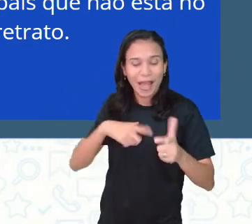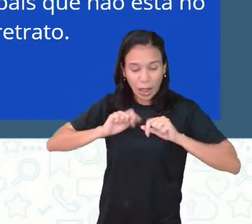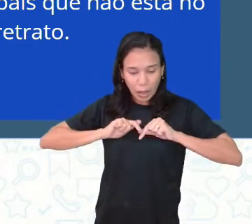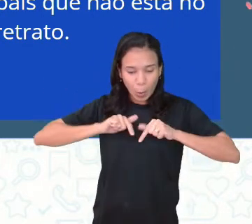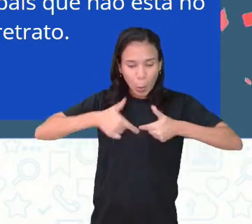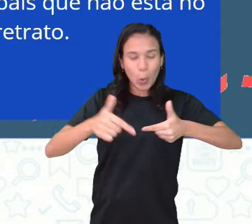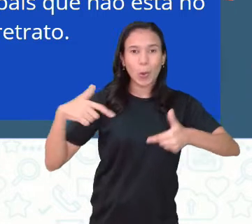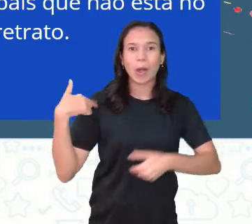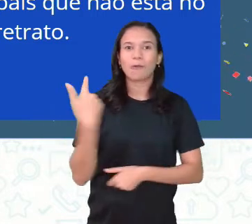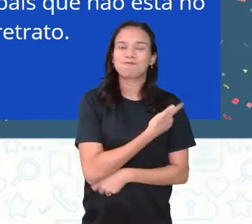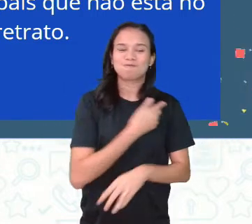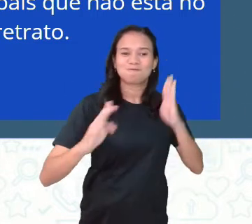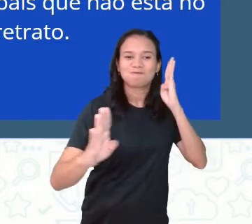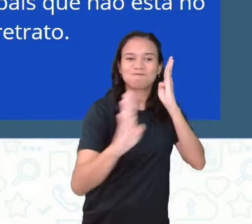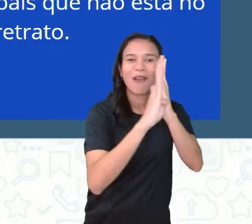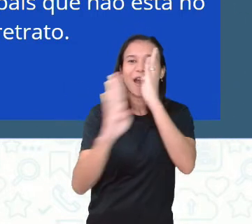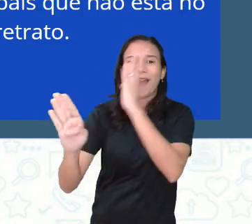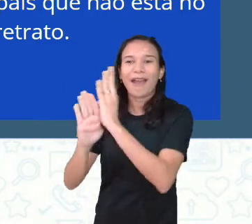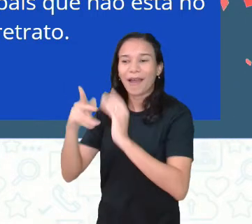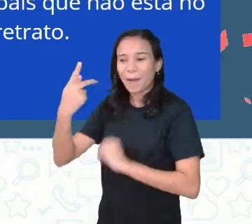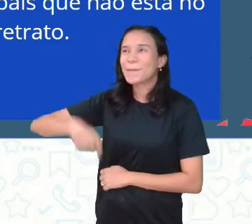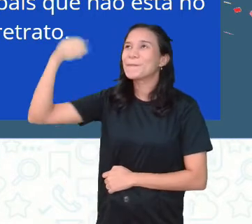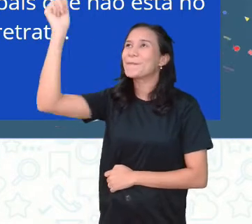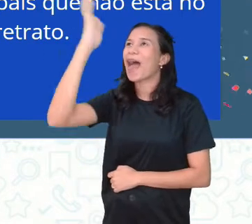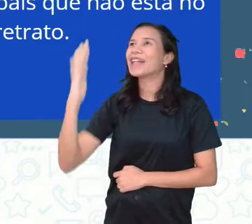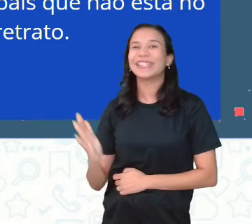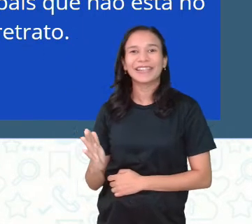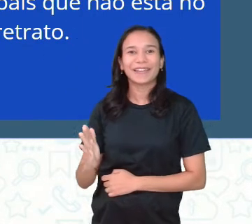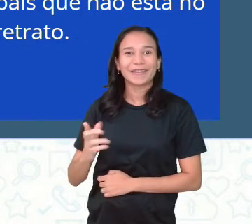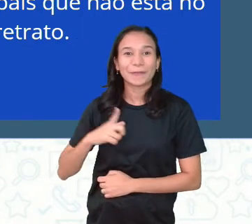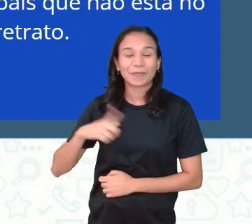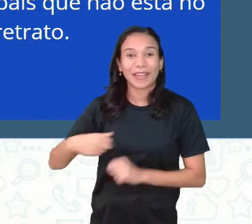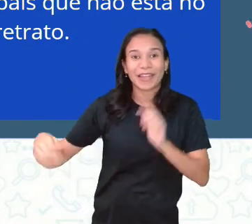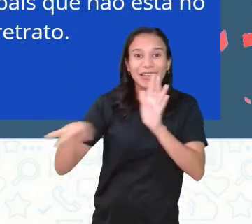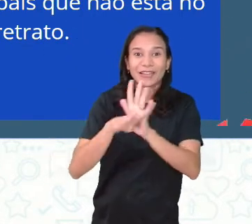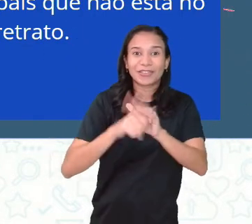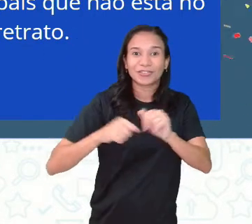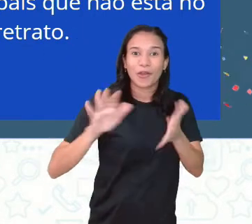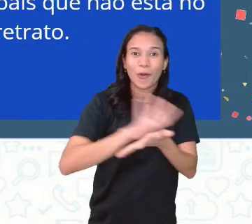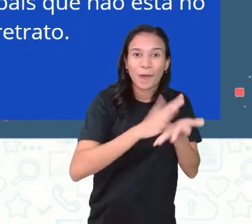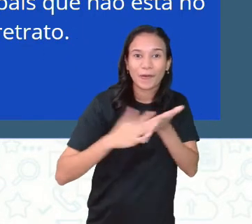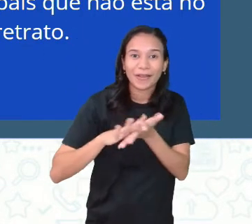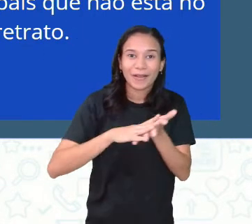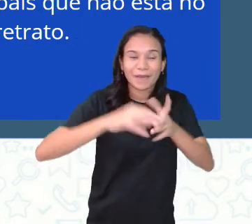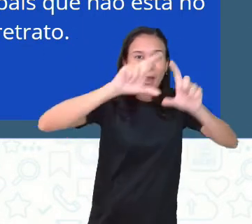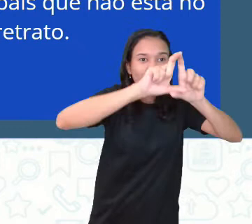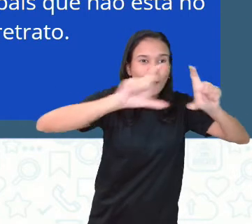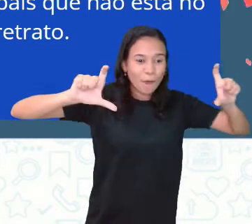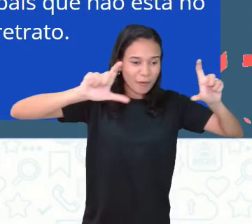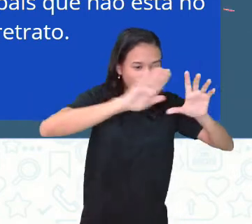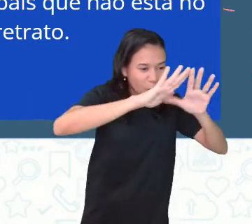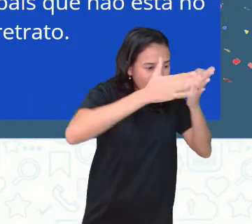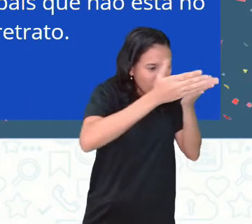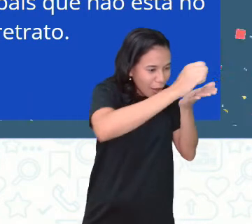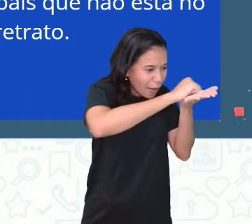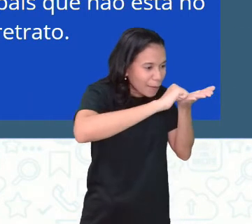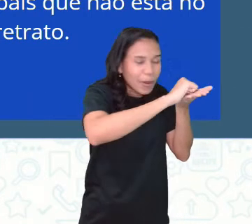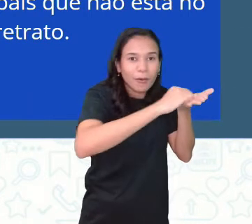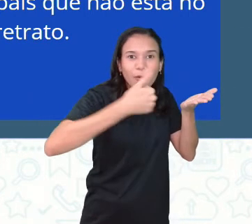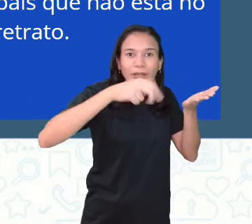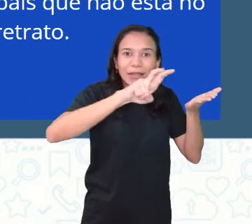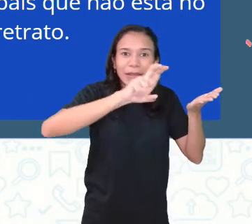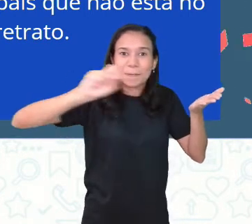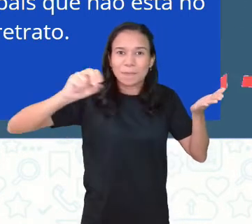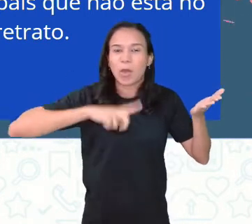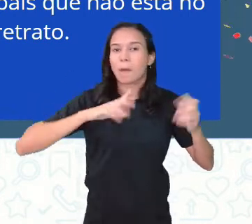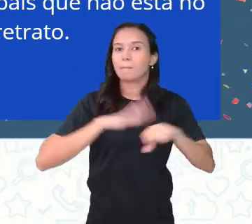luta é que a gente se encontra, Brasil, meu dengo. A Mangueira chegou com versos que o livro apagou. Desde 1500